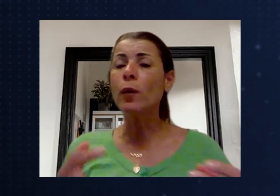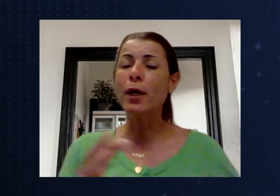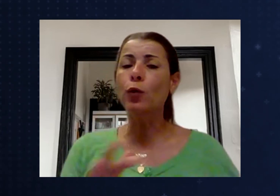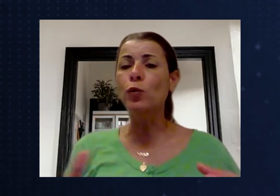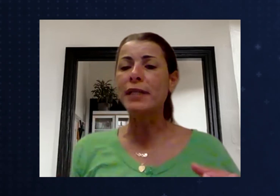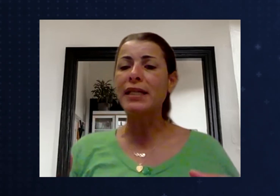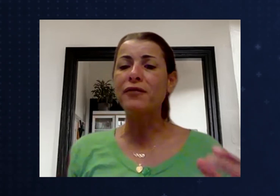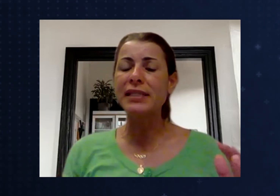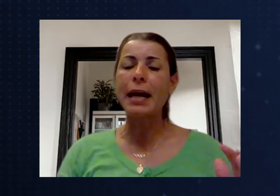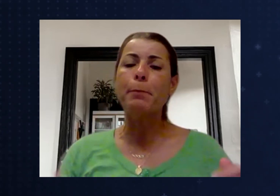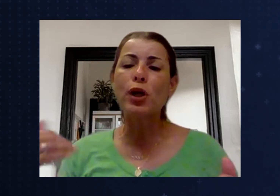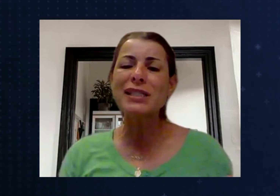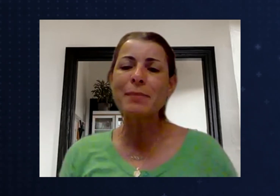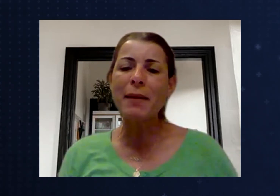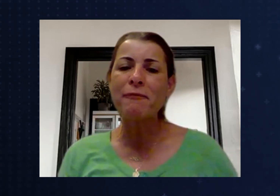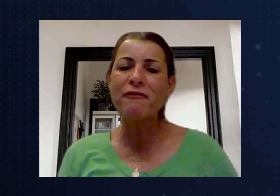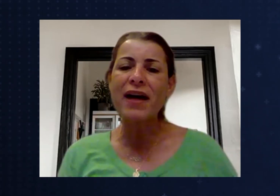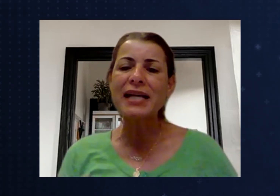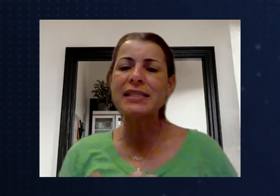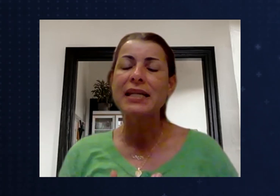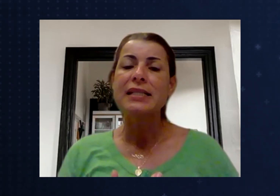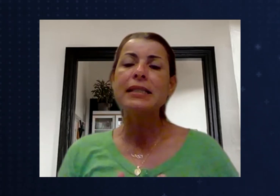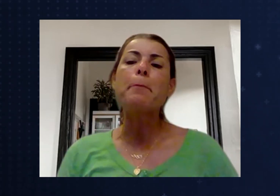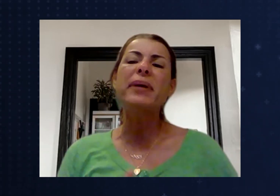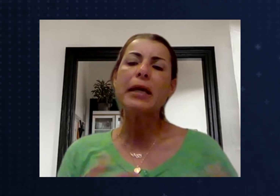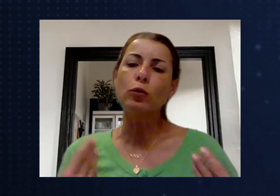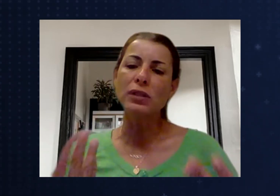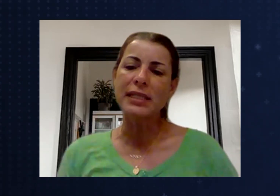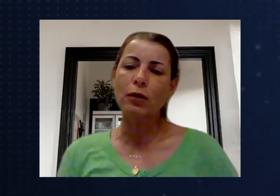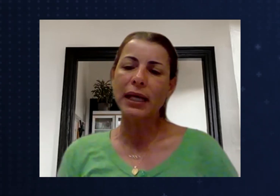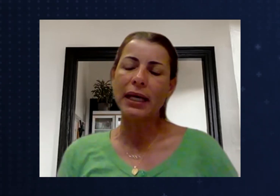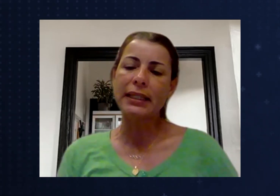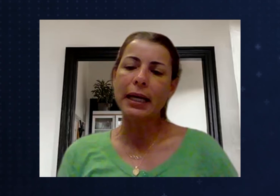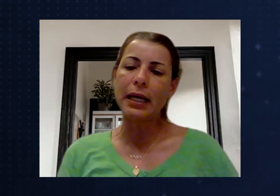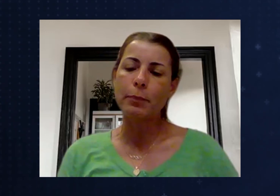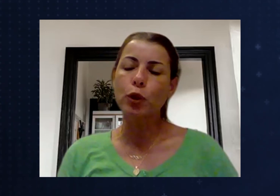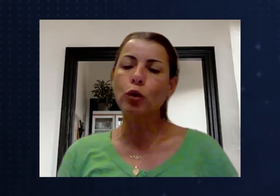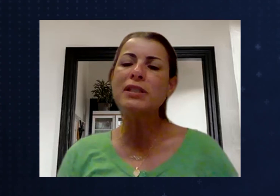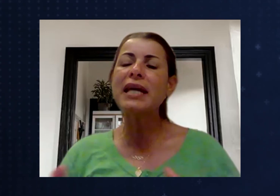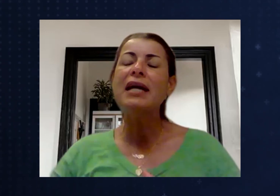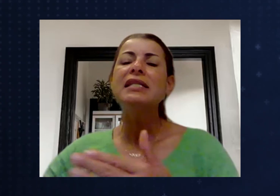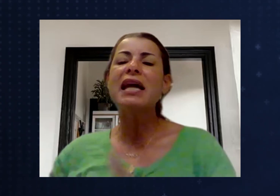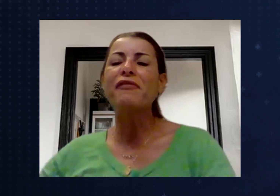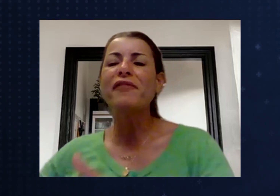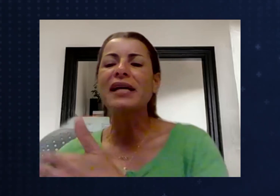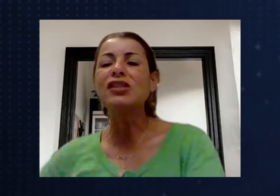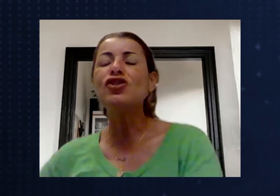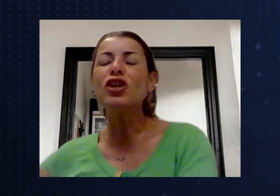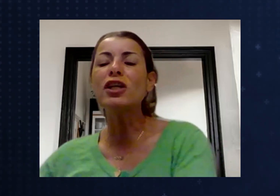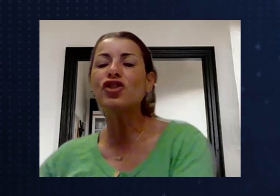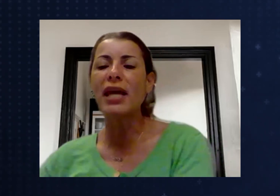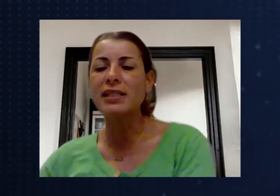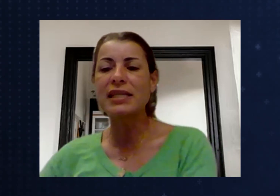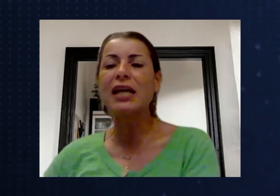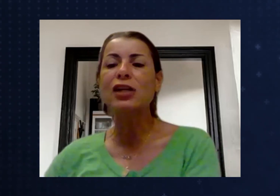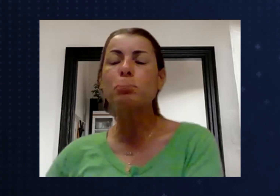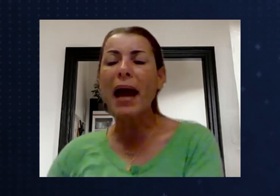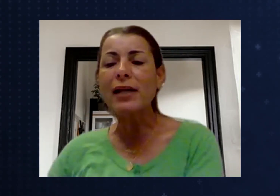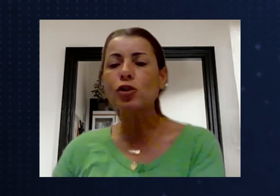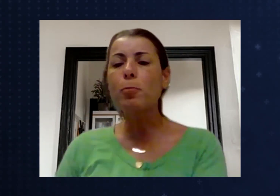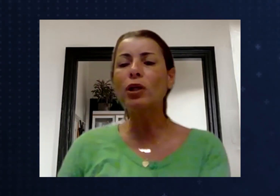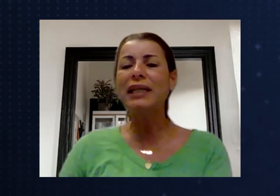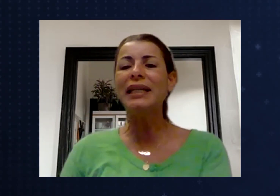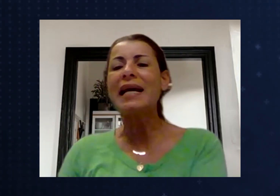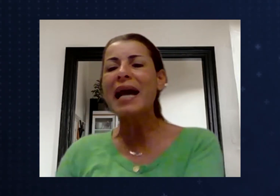não havendo recurso da defesa, a próxima fase será a preclusão da pronúncia e a fase de diligências, em que